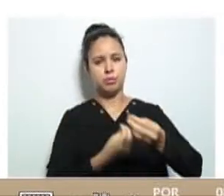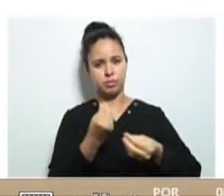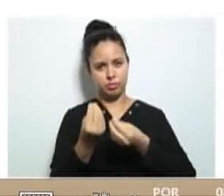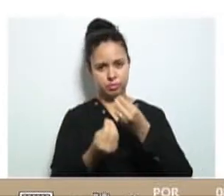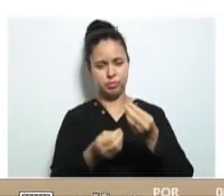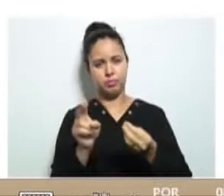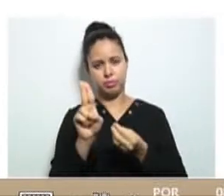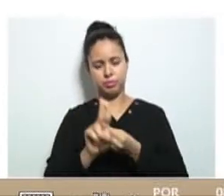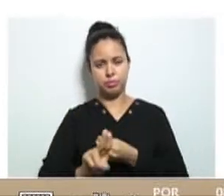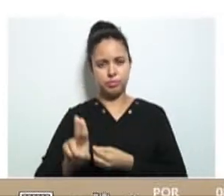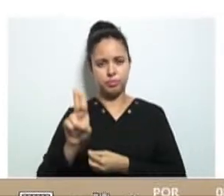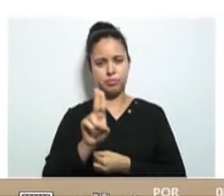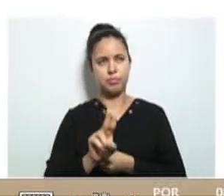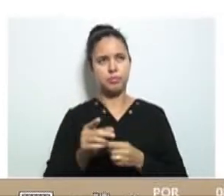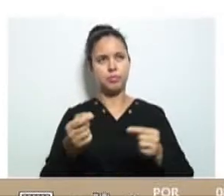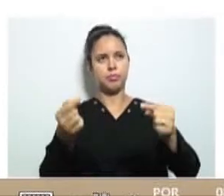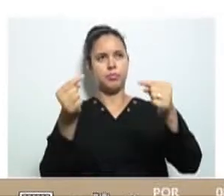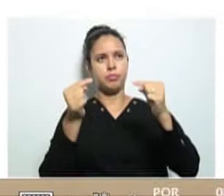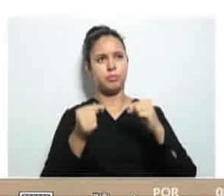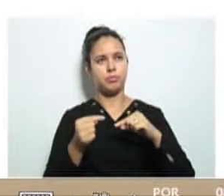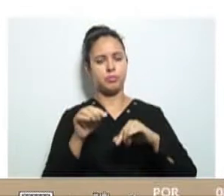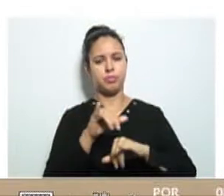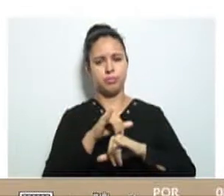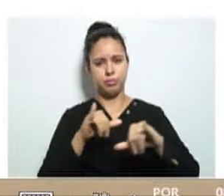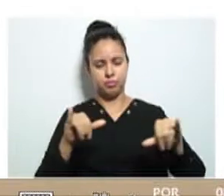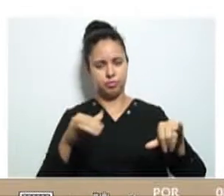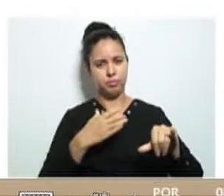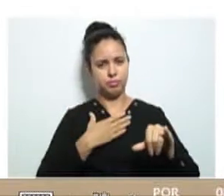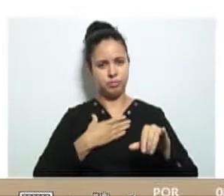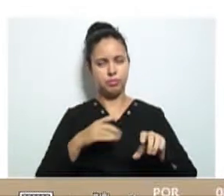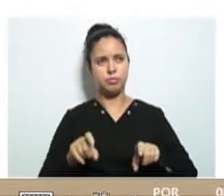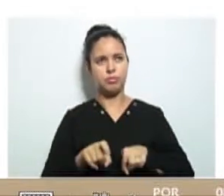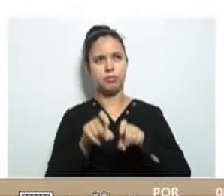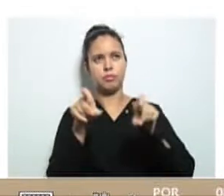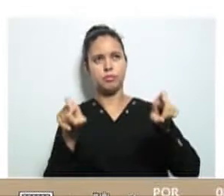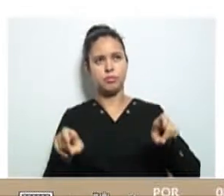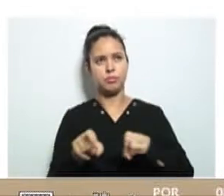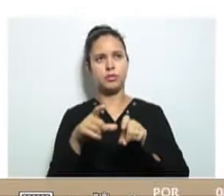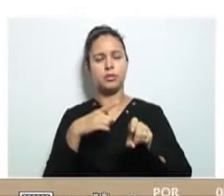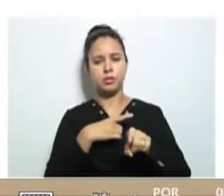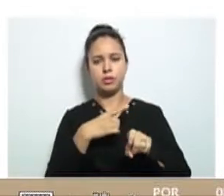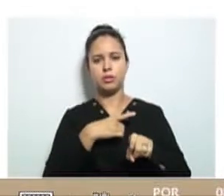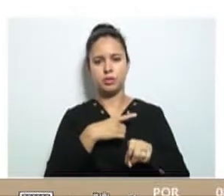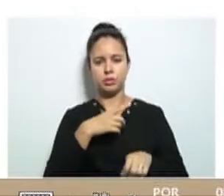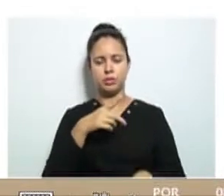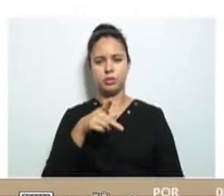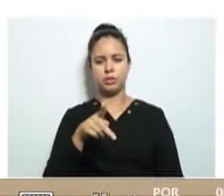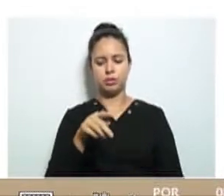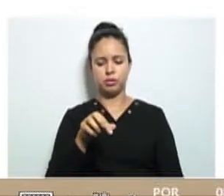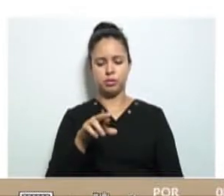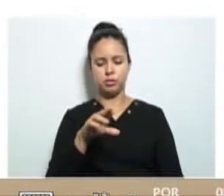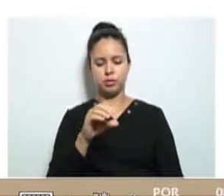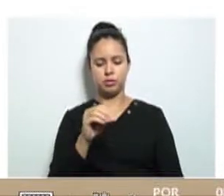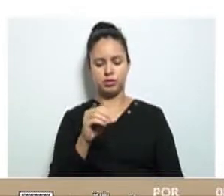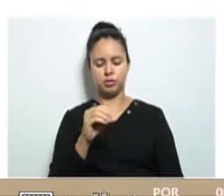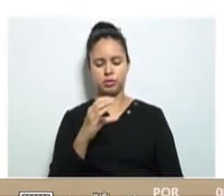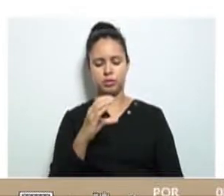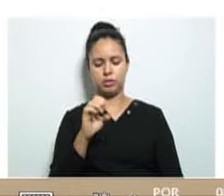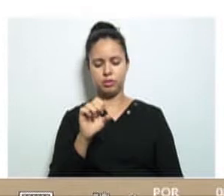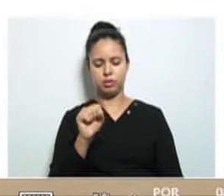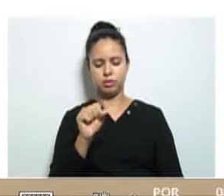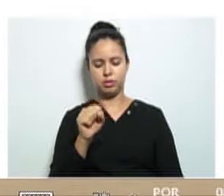sendo utilizado. Aqui embaixo, informações do meu computador. Então, eu tenho um processador Intel Core i7,